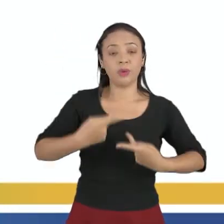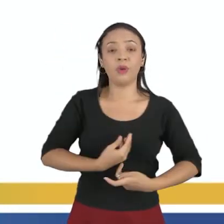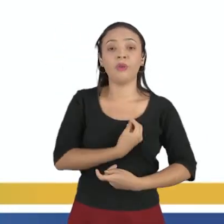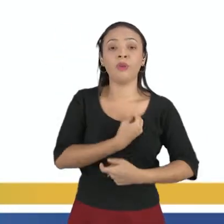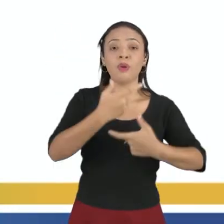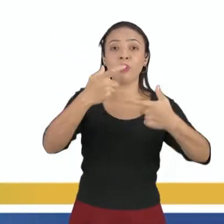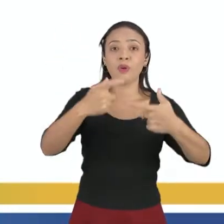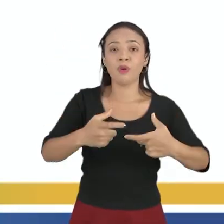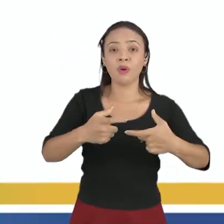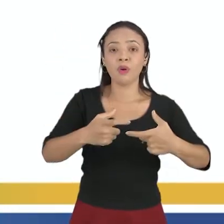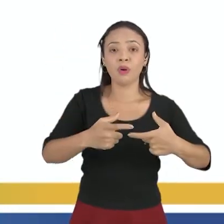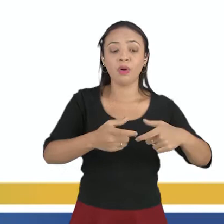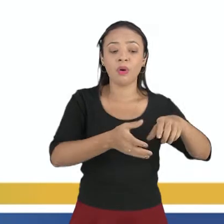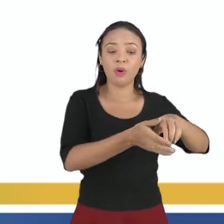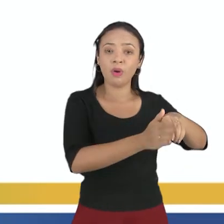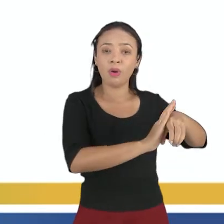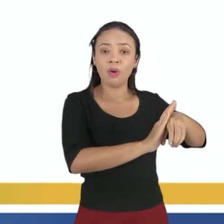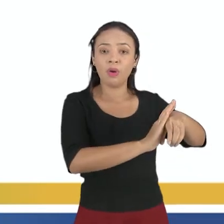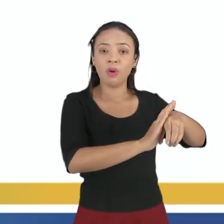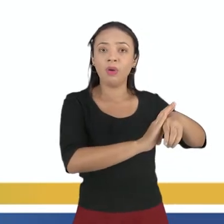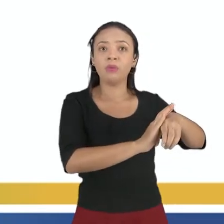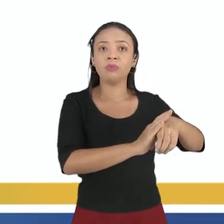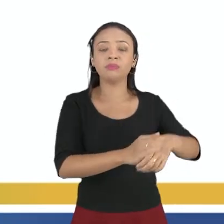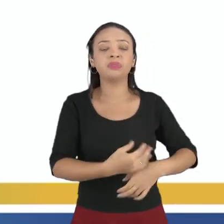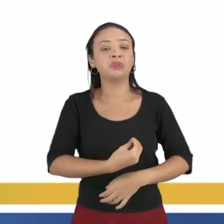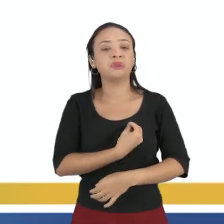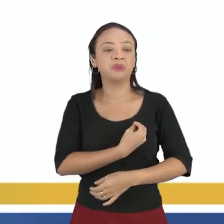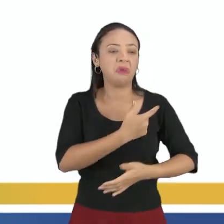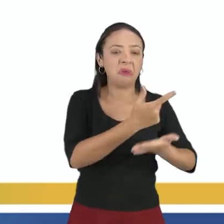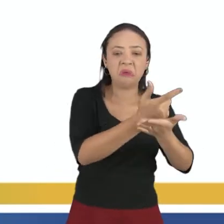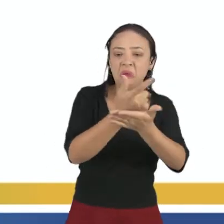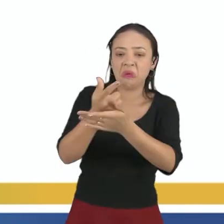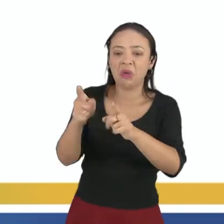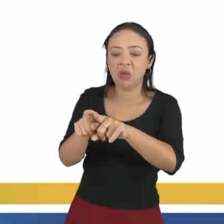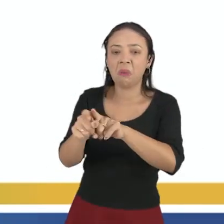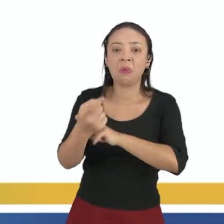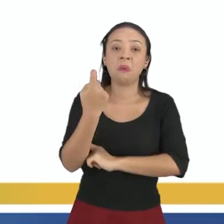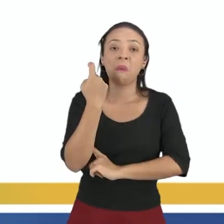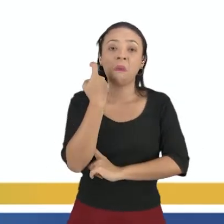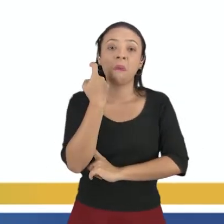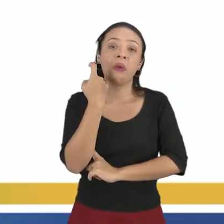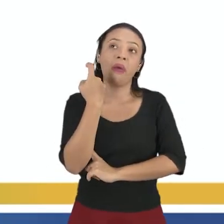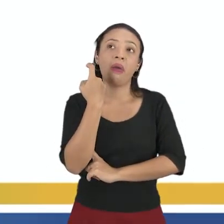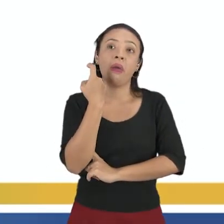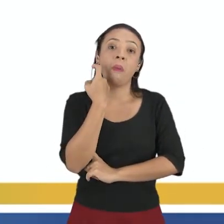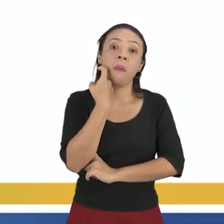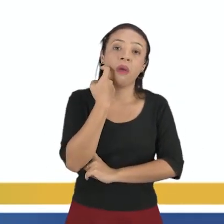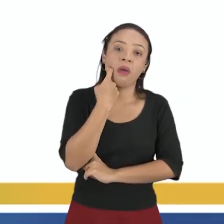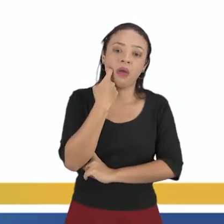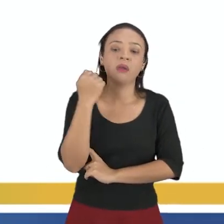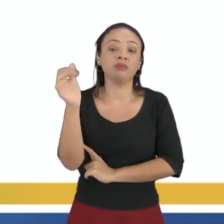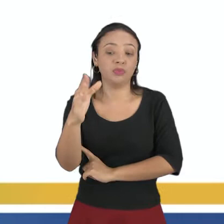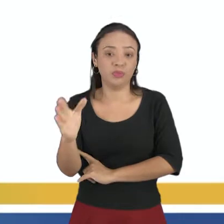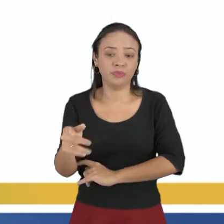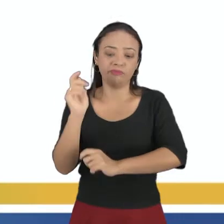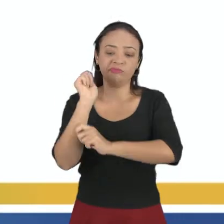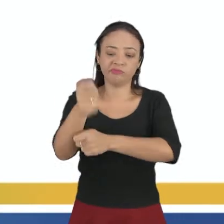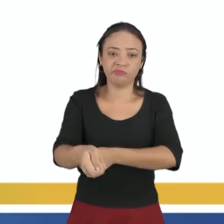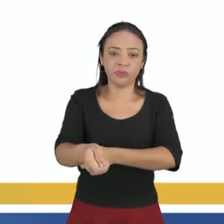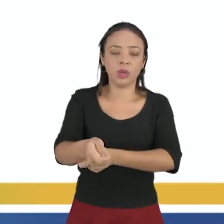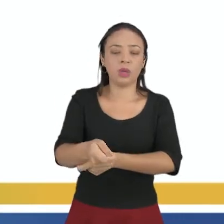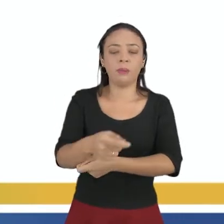viviam nas cavernas e eles viviam da caça e da pesca e a única preocupação deles, como eu citei, era